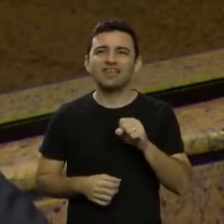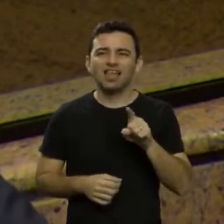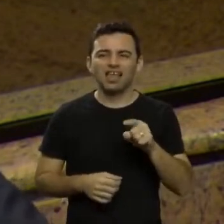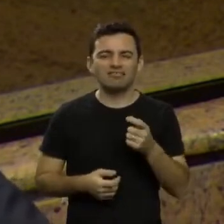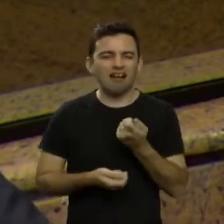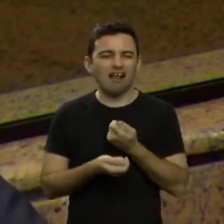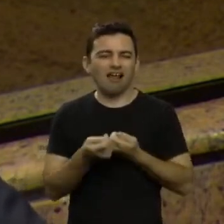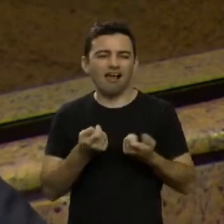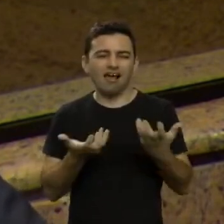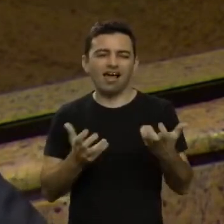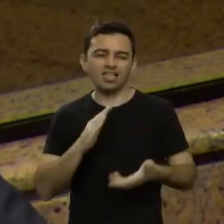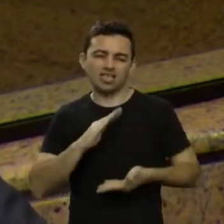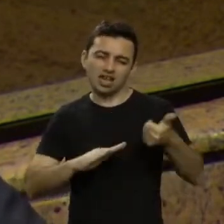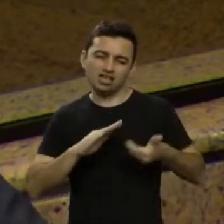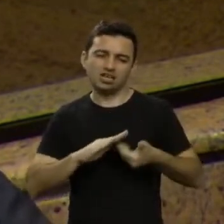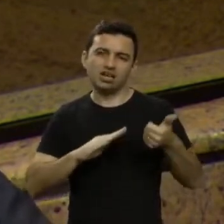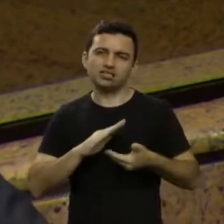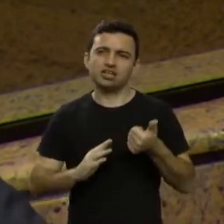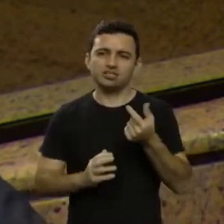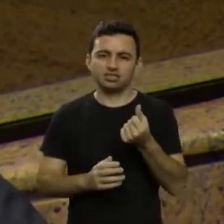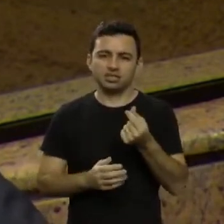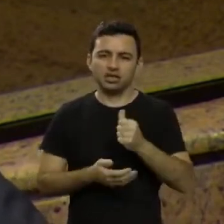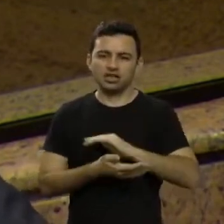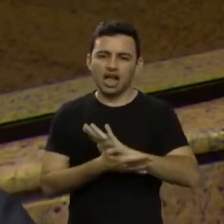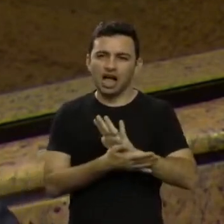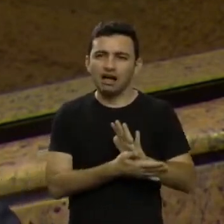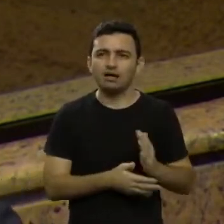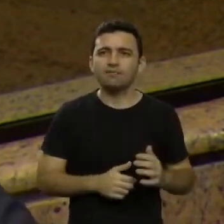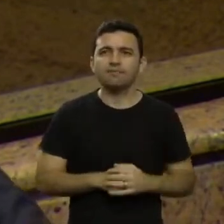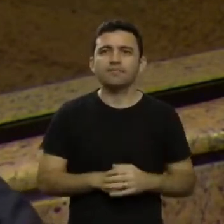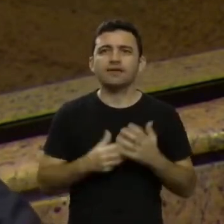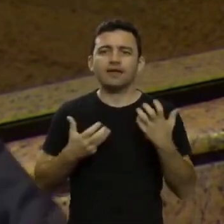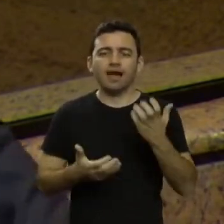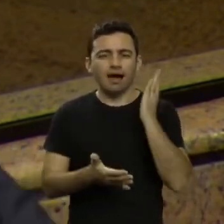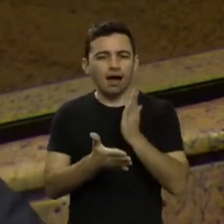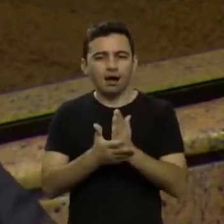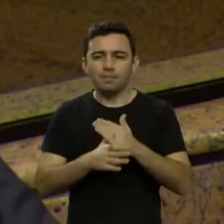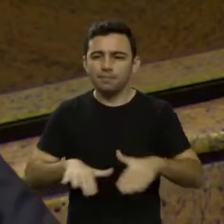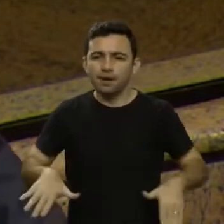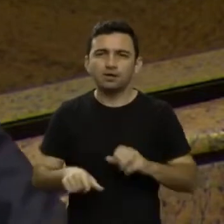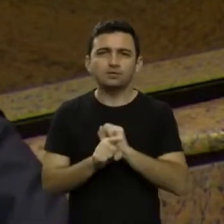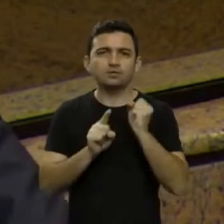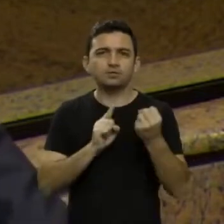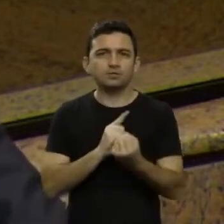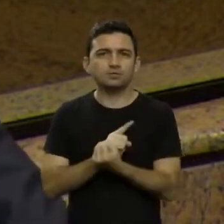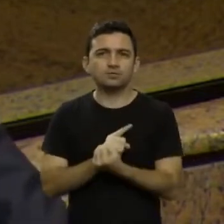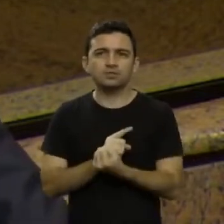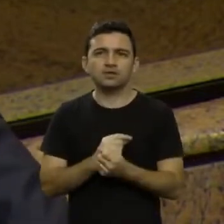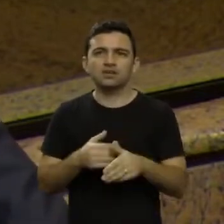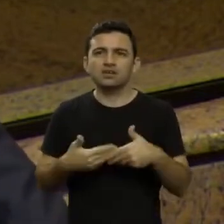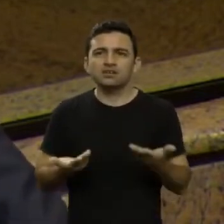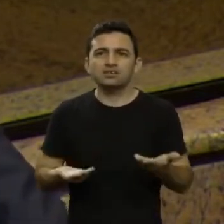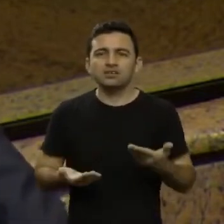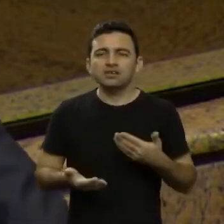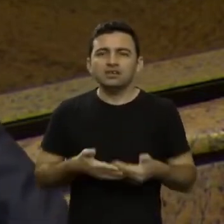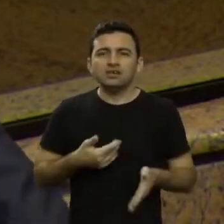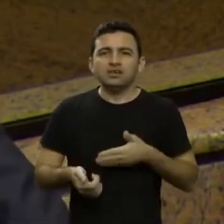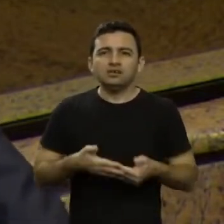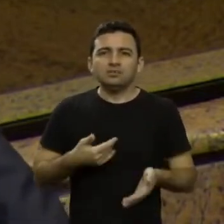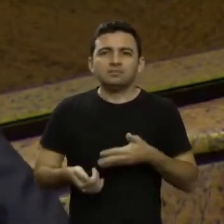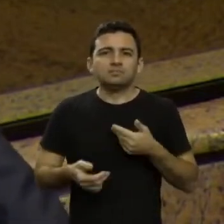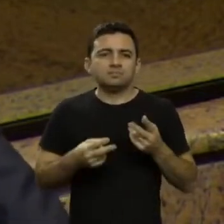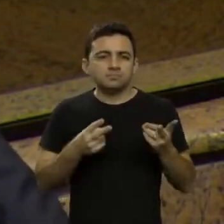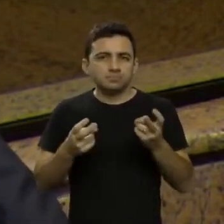de tirar dinheiro, destruir valor, de acabar com a sociedade, que não se importa, que vê